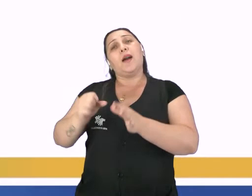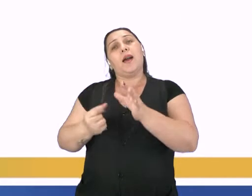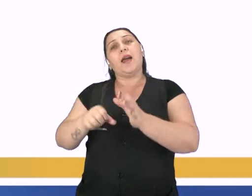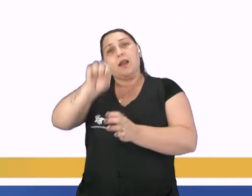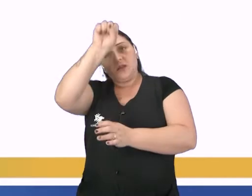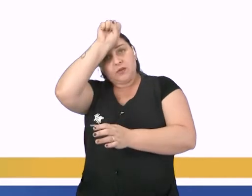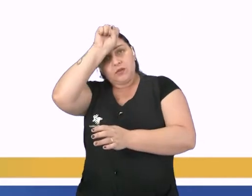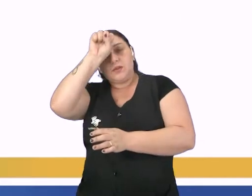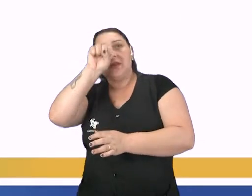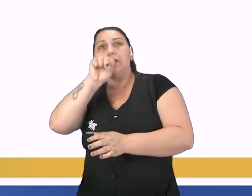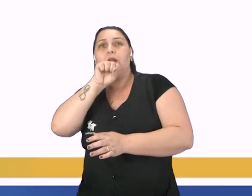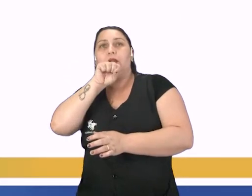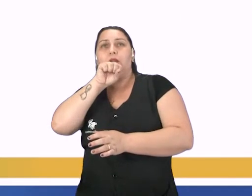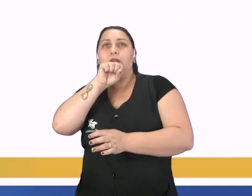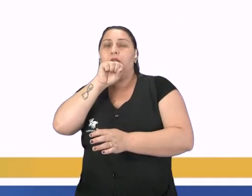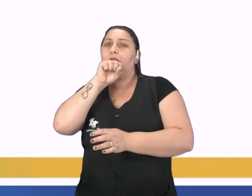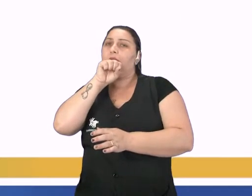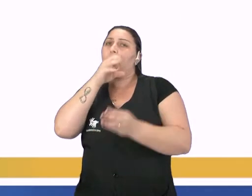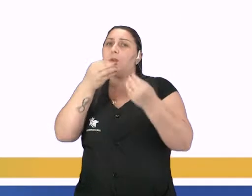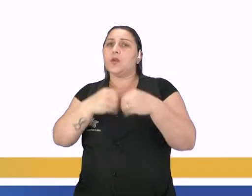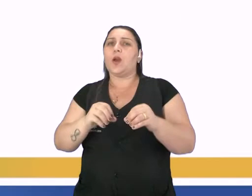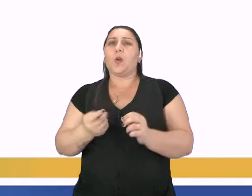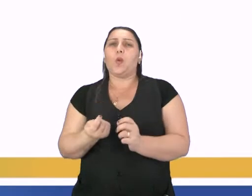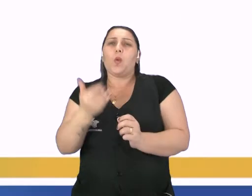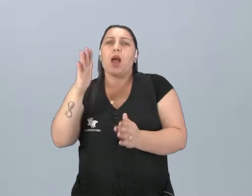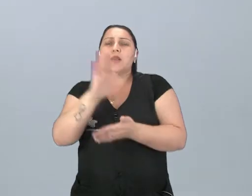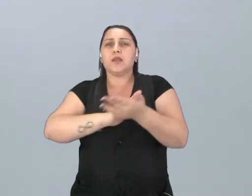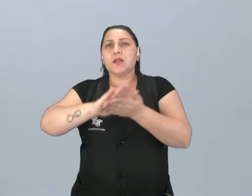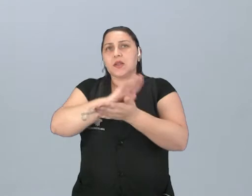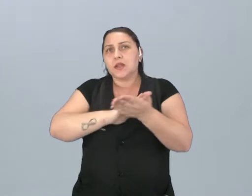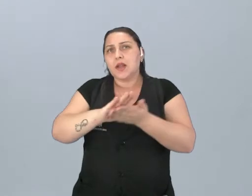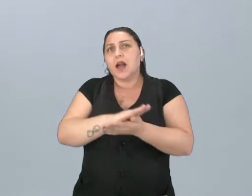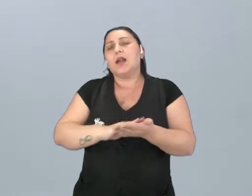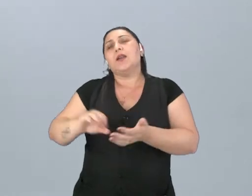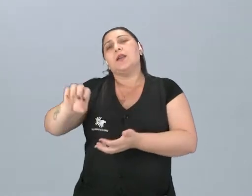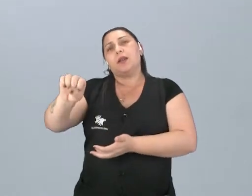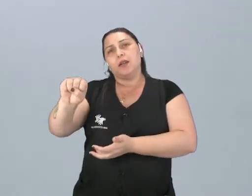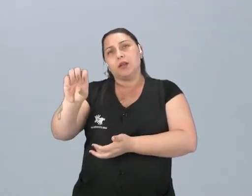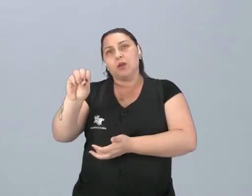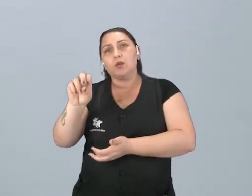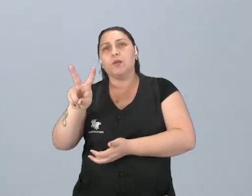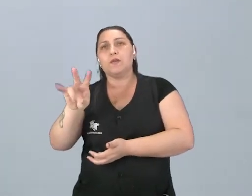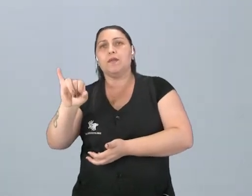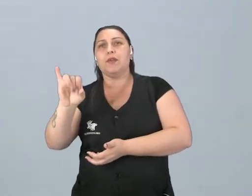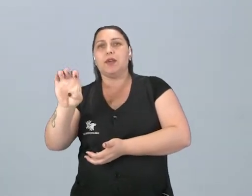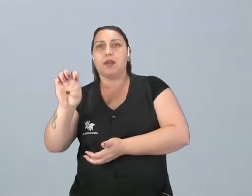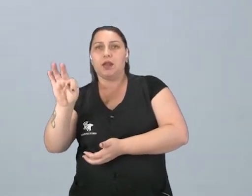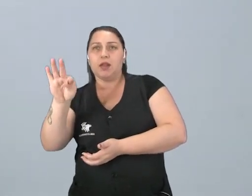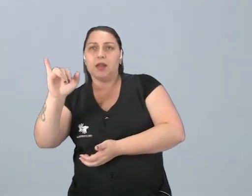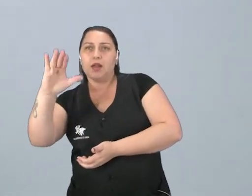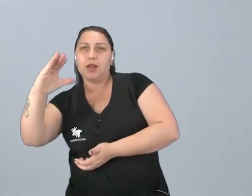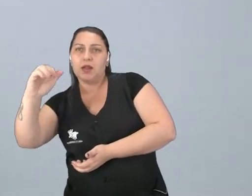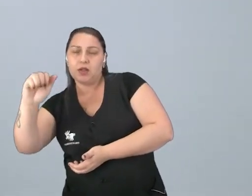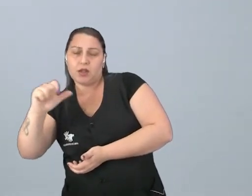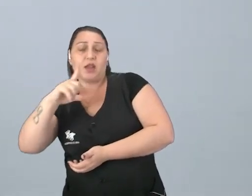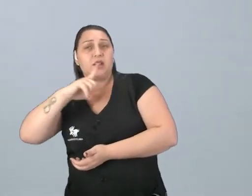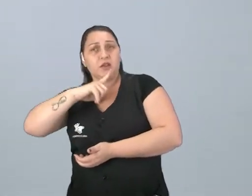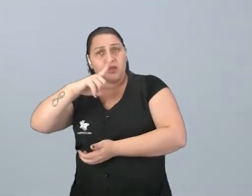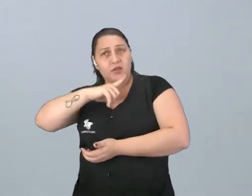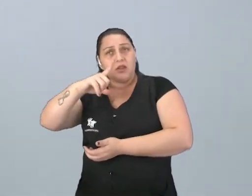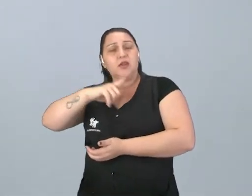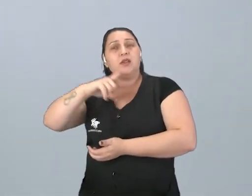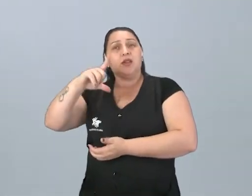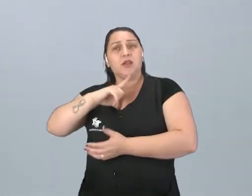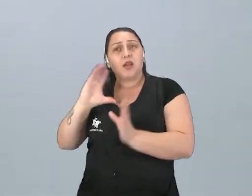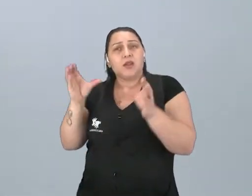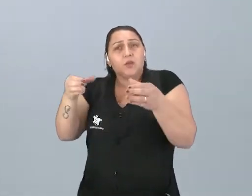socialista, pouco foi afetada. Então, como os soviéticos eles tinham, na verdade, esse regime